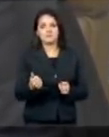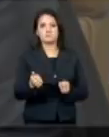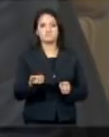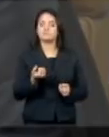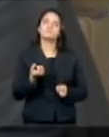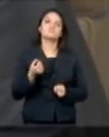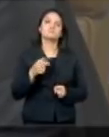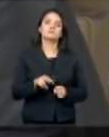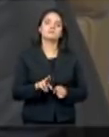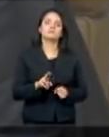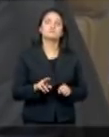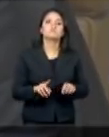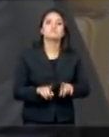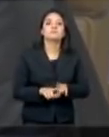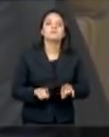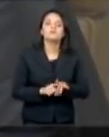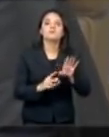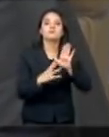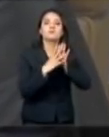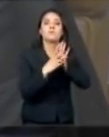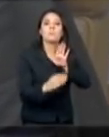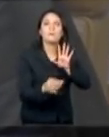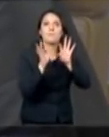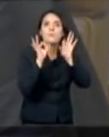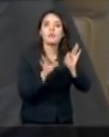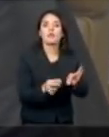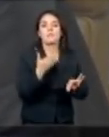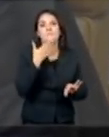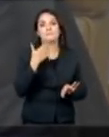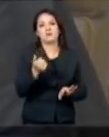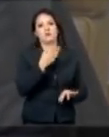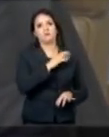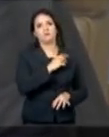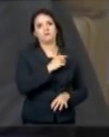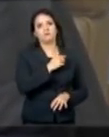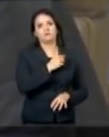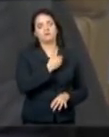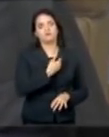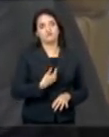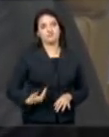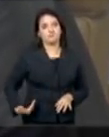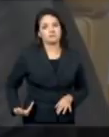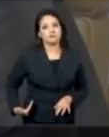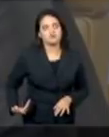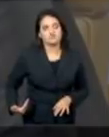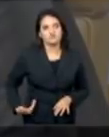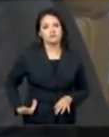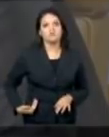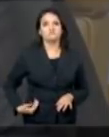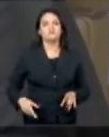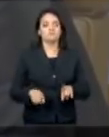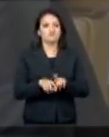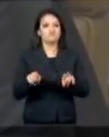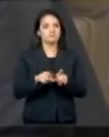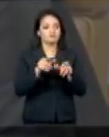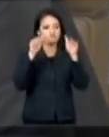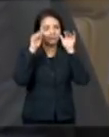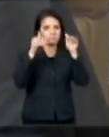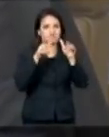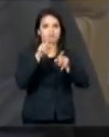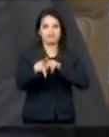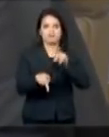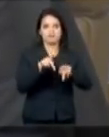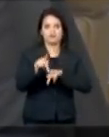como um modelo ideal do governo público em público e ao de